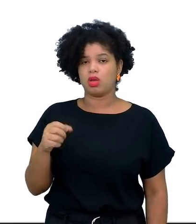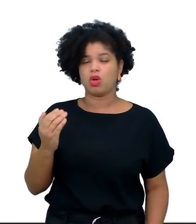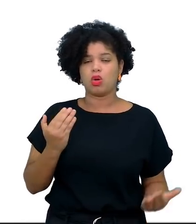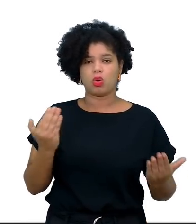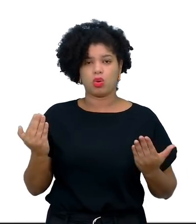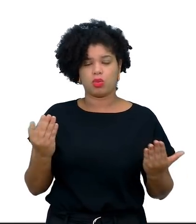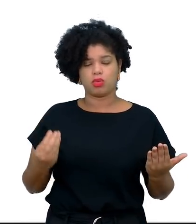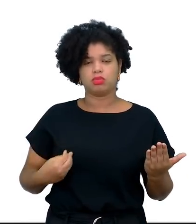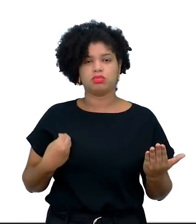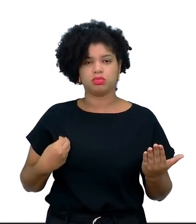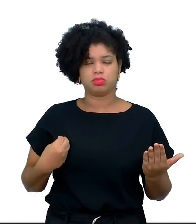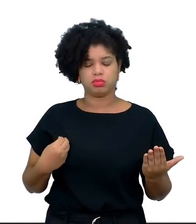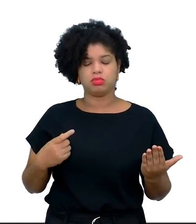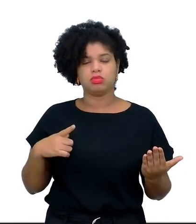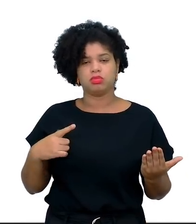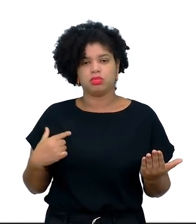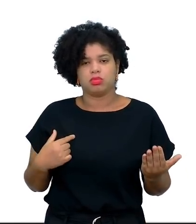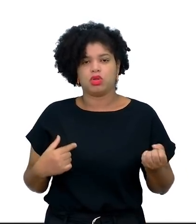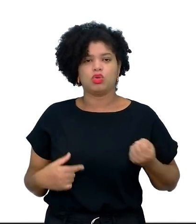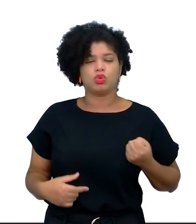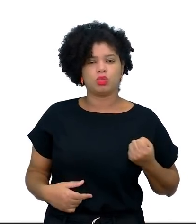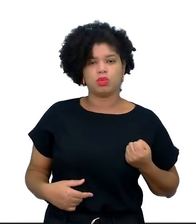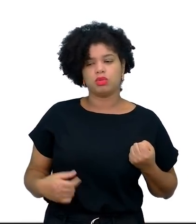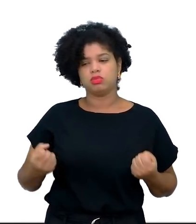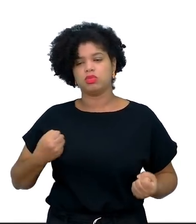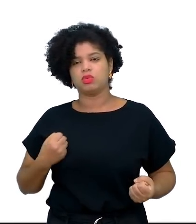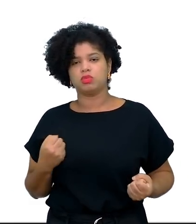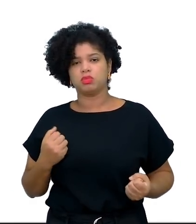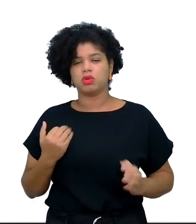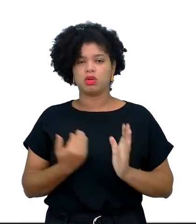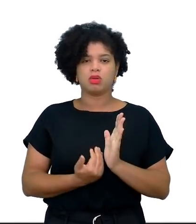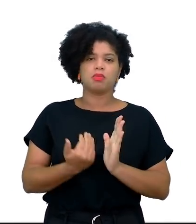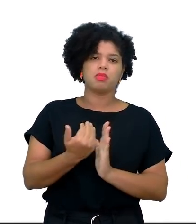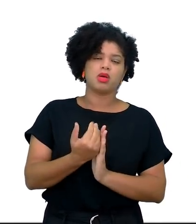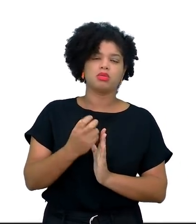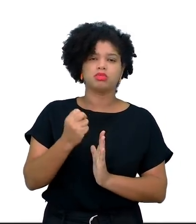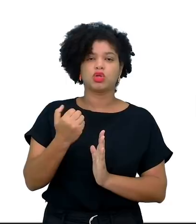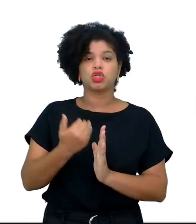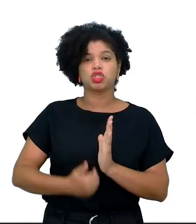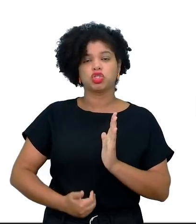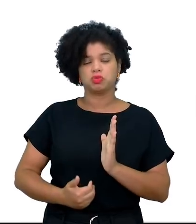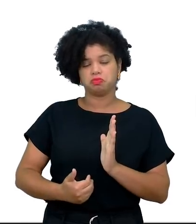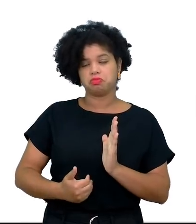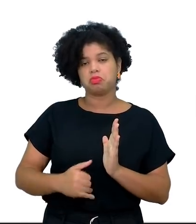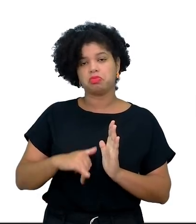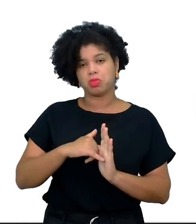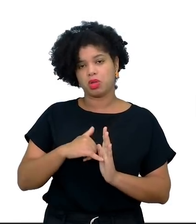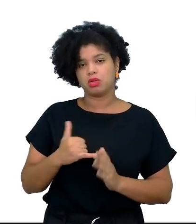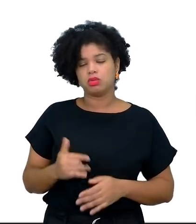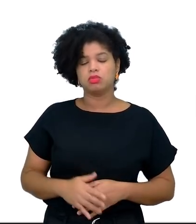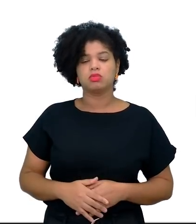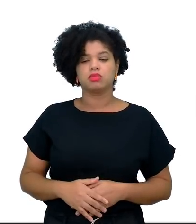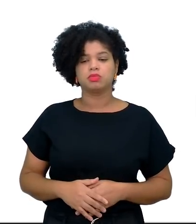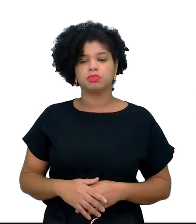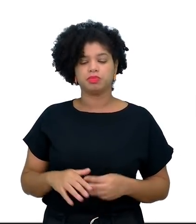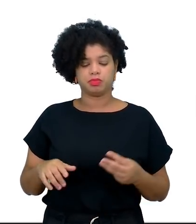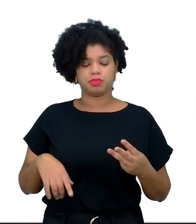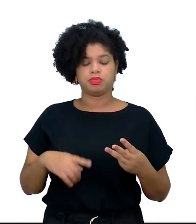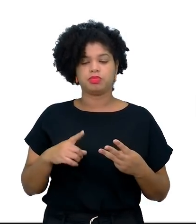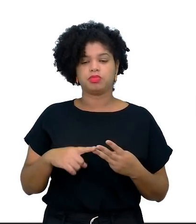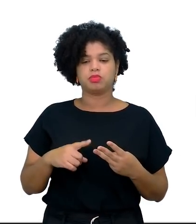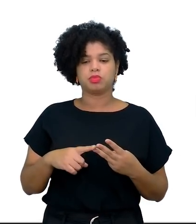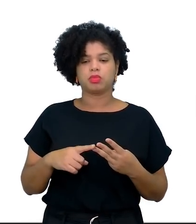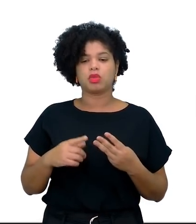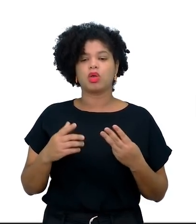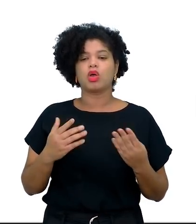uma comparação entre as medidas para mais ou para menos. Nessa categoria de composição de transformação,